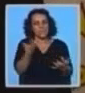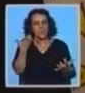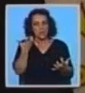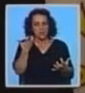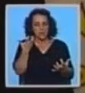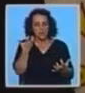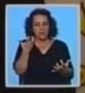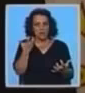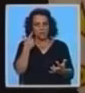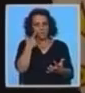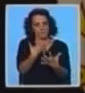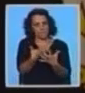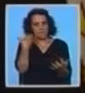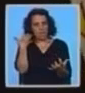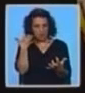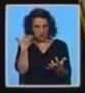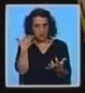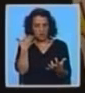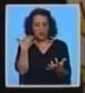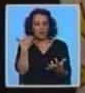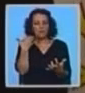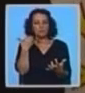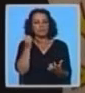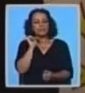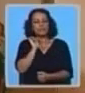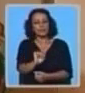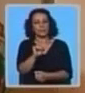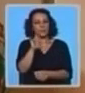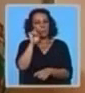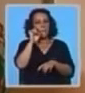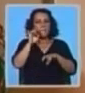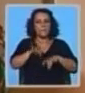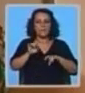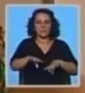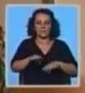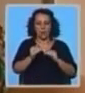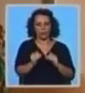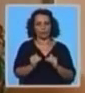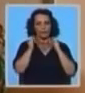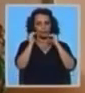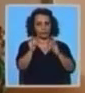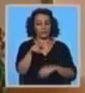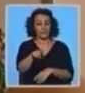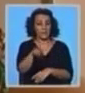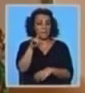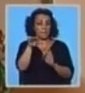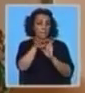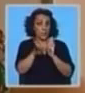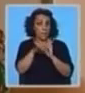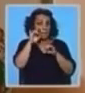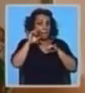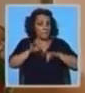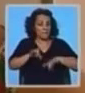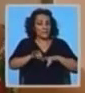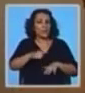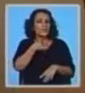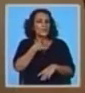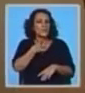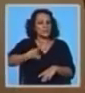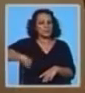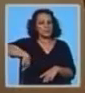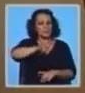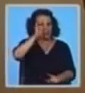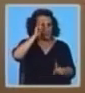mais relevante a prevenção secundária. O programa de prevenção de toxicodependências, dirigido a